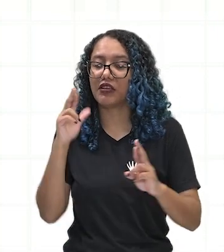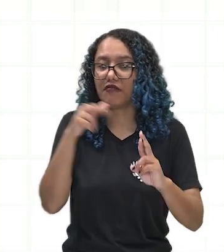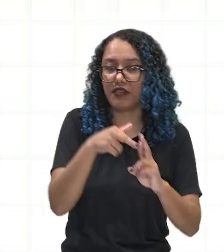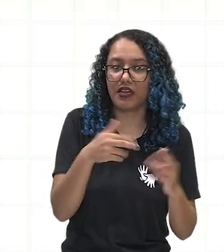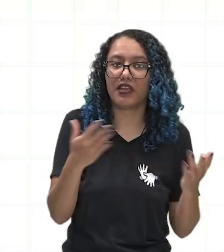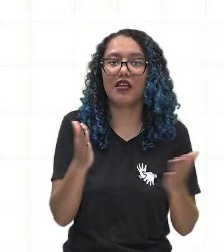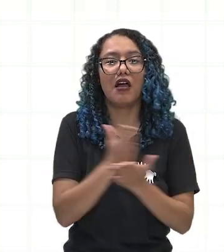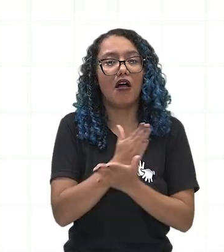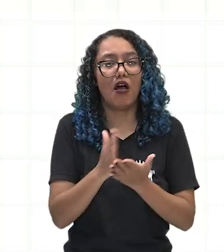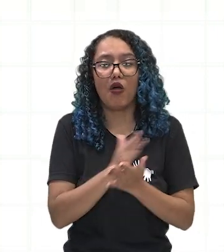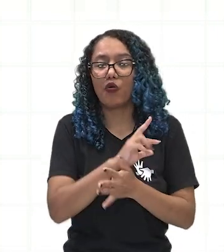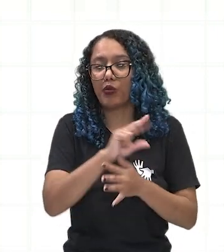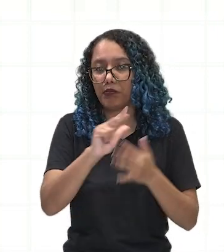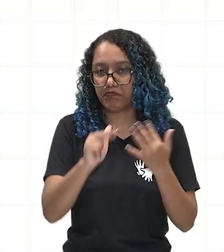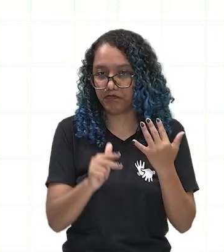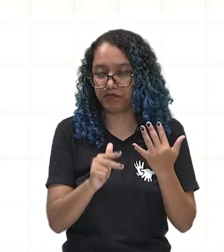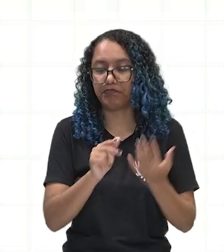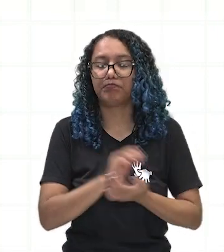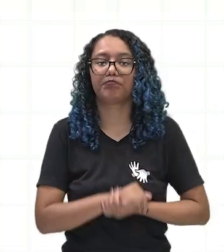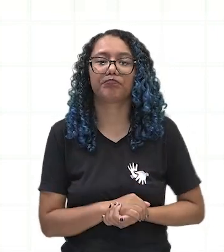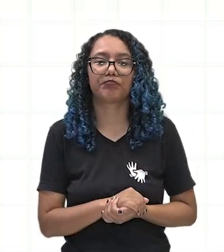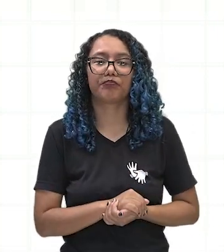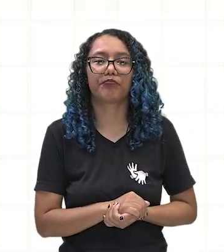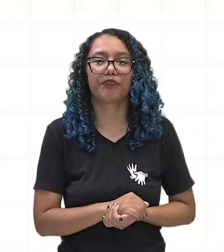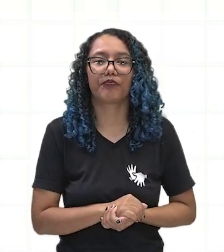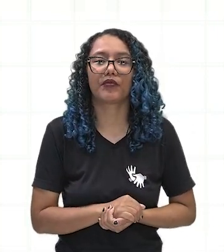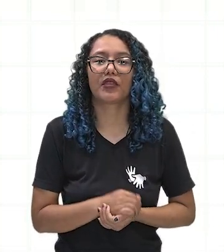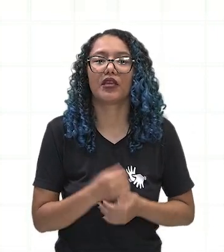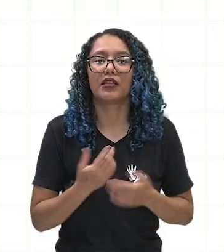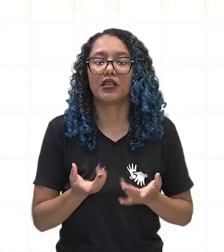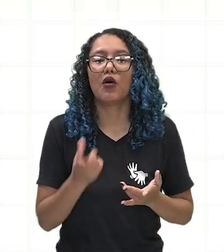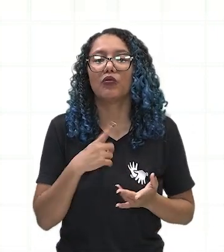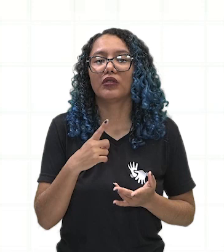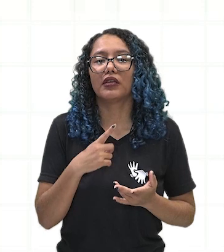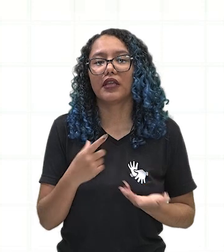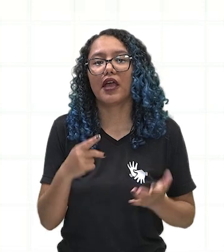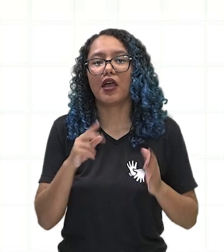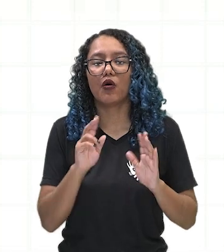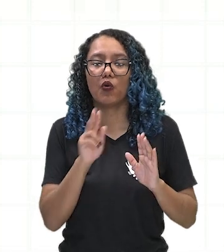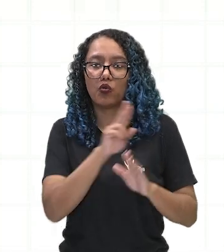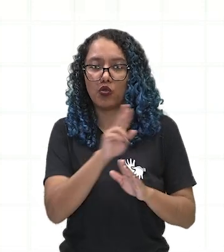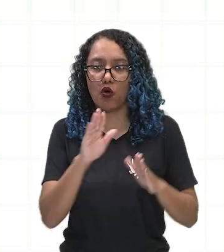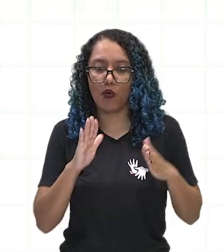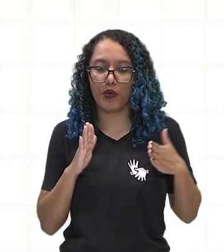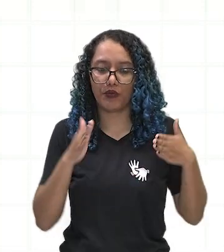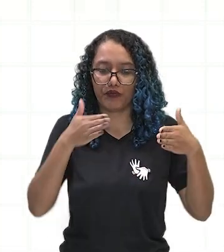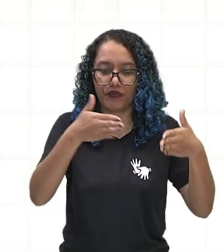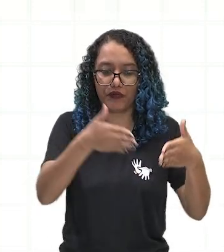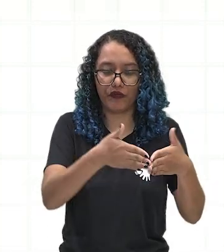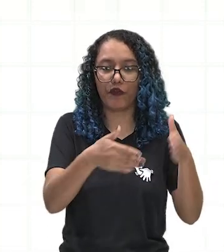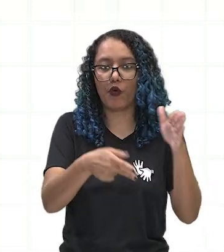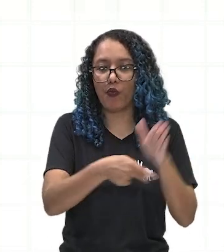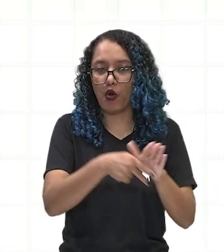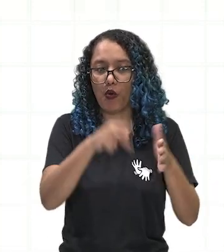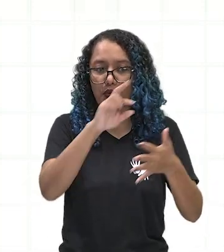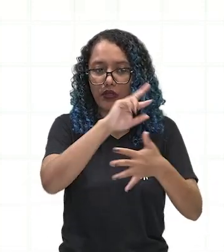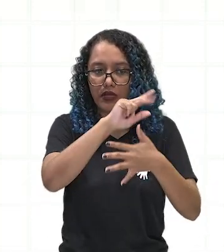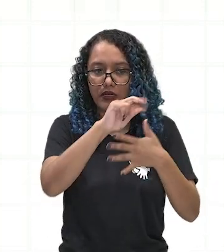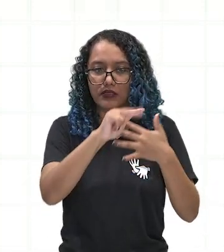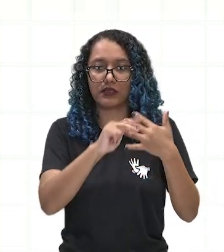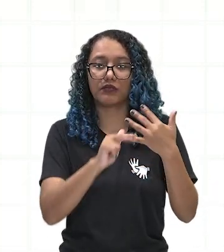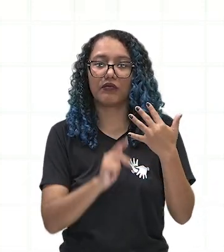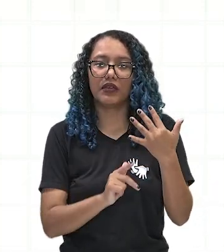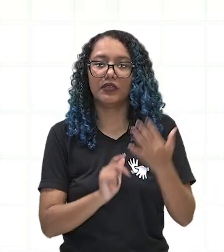essa nomenclatura binomial, ela coloca aí o nome específico, ou seja, o nome da espécie. Esse nome